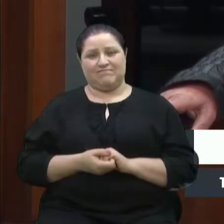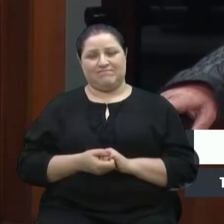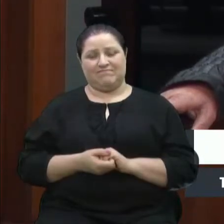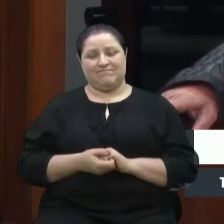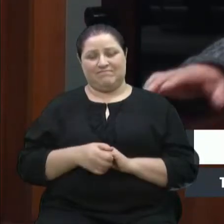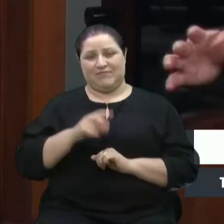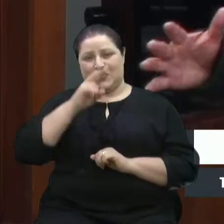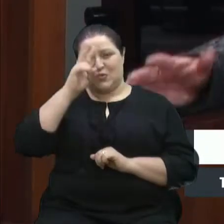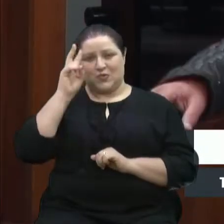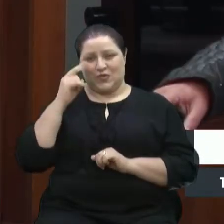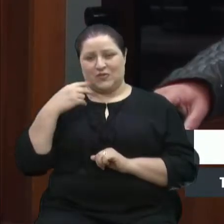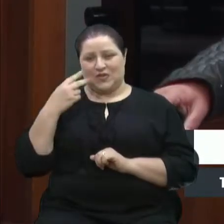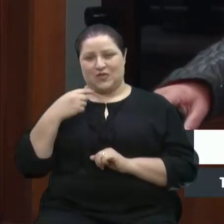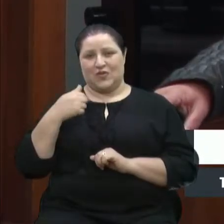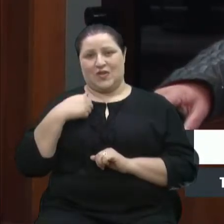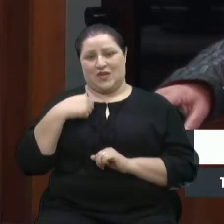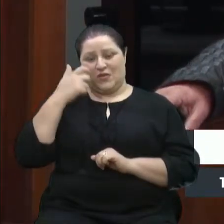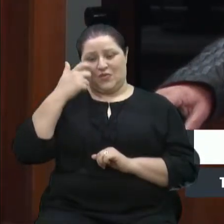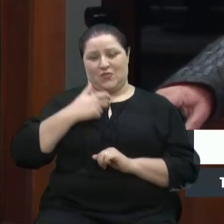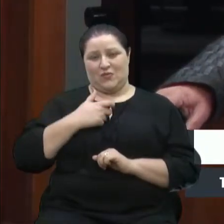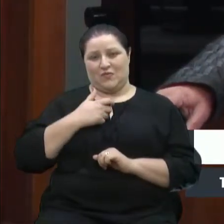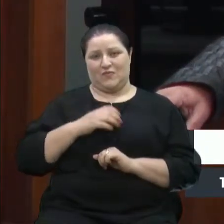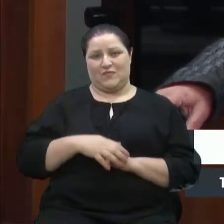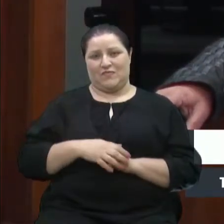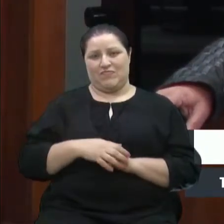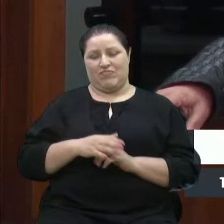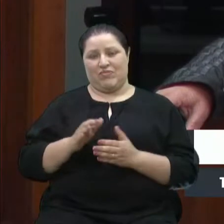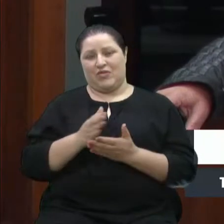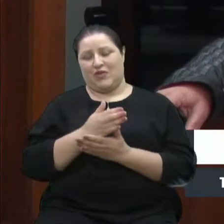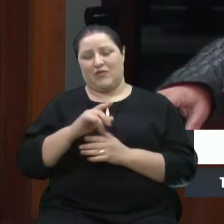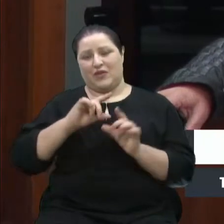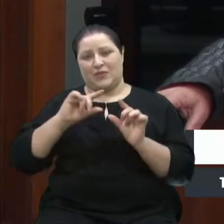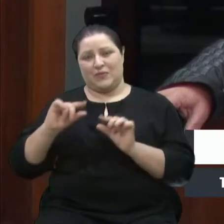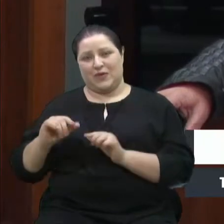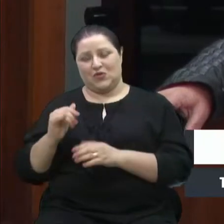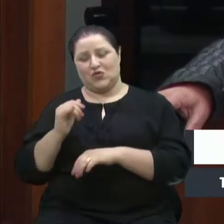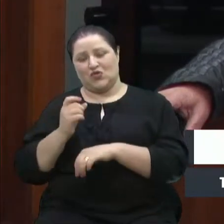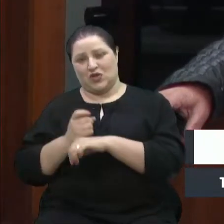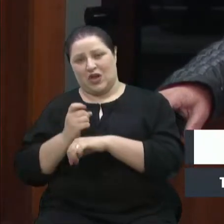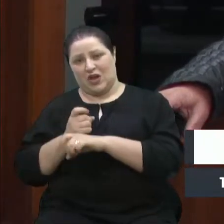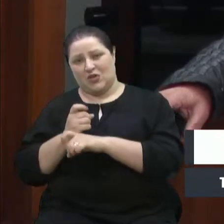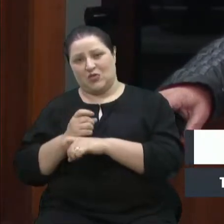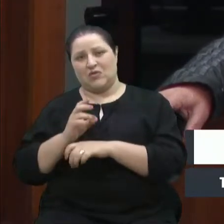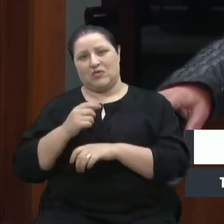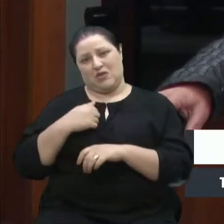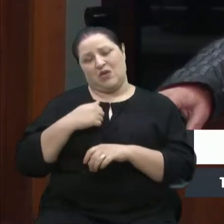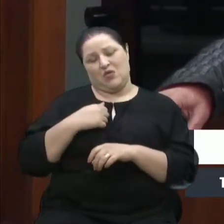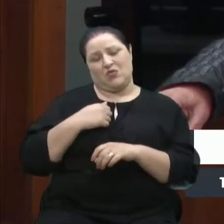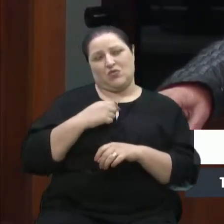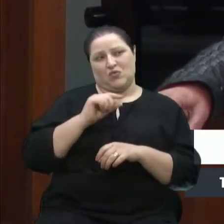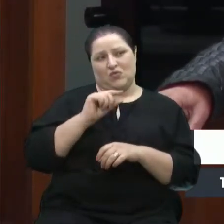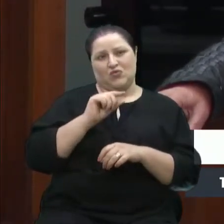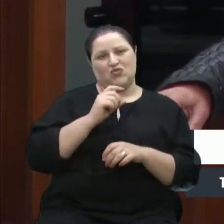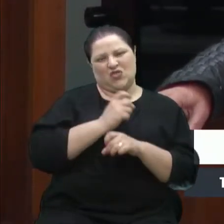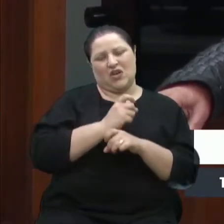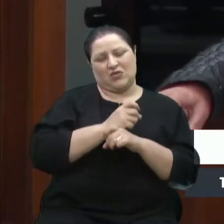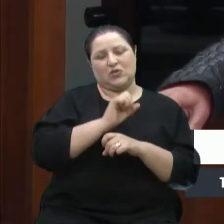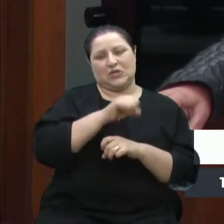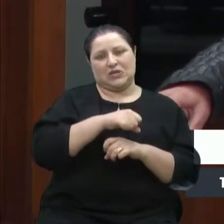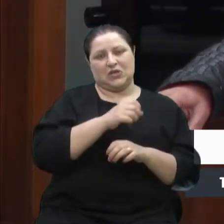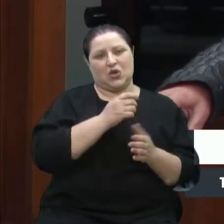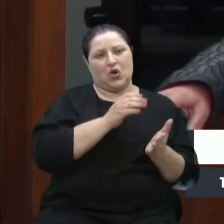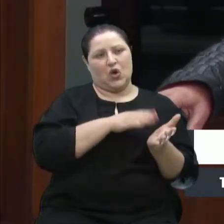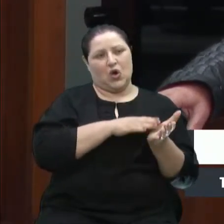Eu sou um dos que talvez um pouco menos chato mas também sou chato que não cobram do Senhor cobra do governo senhor como líder do governo